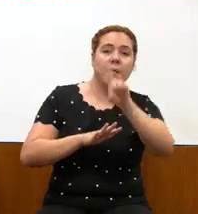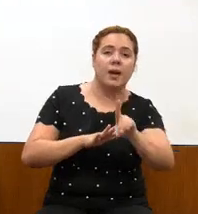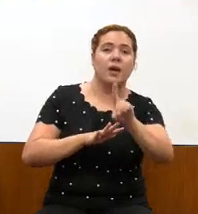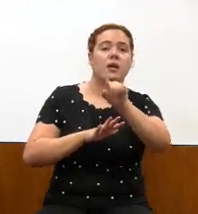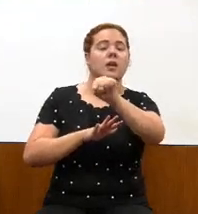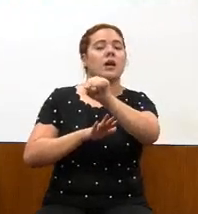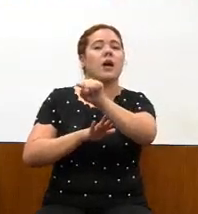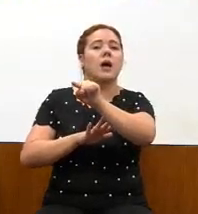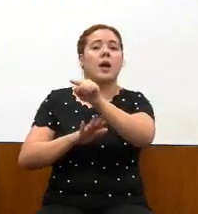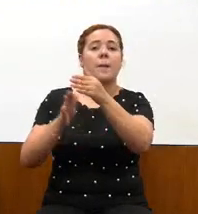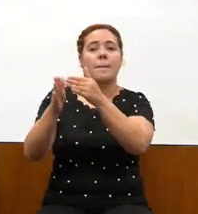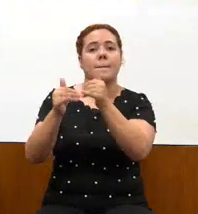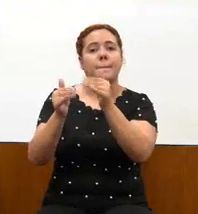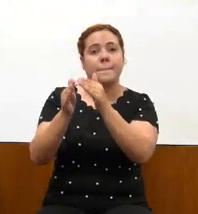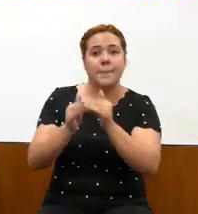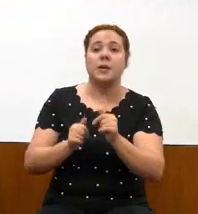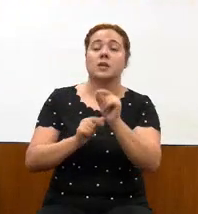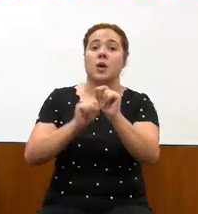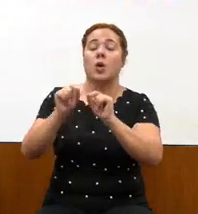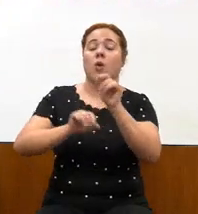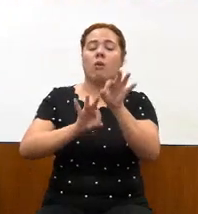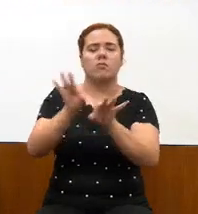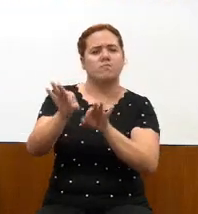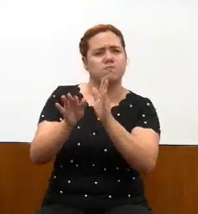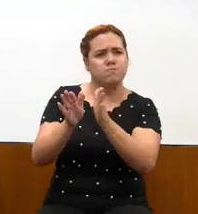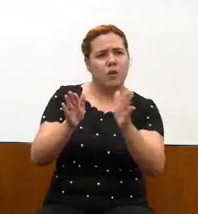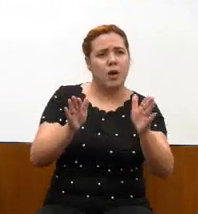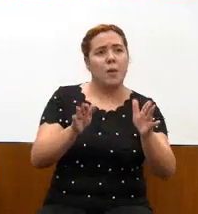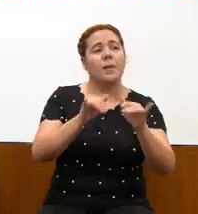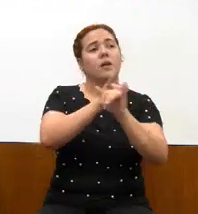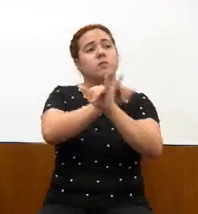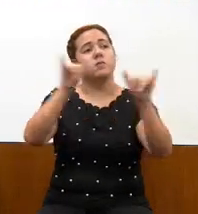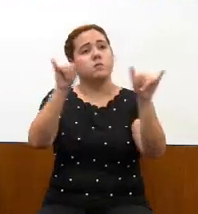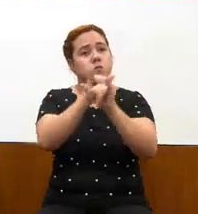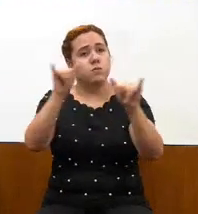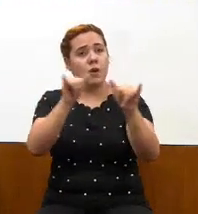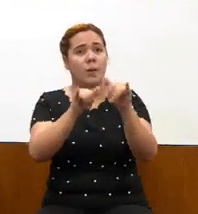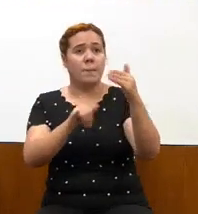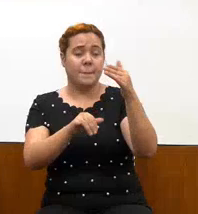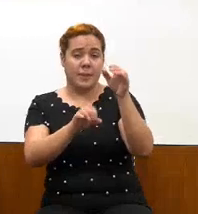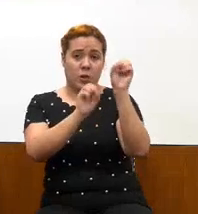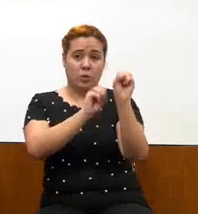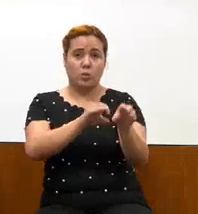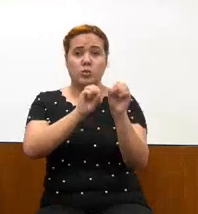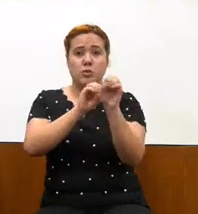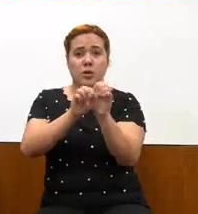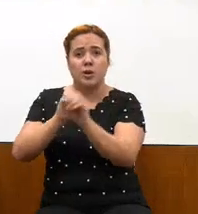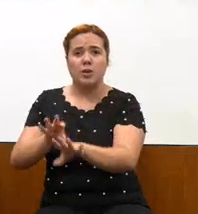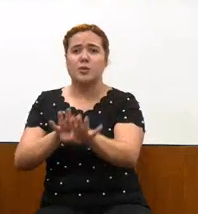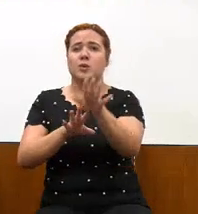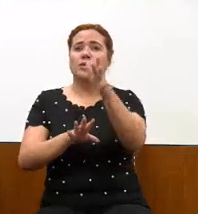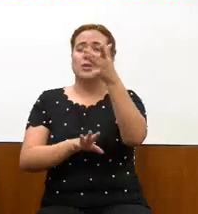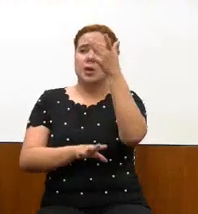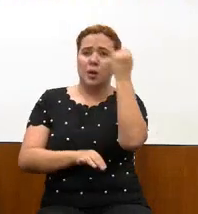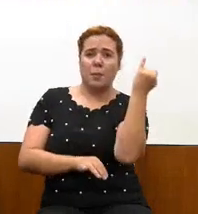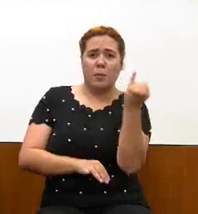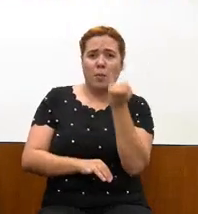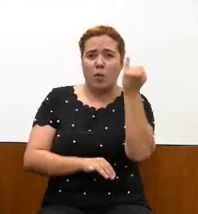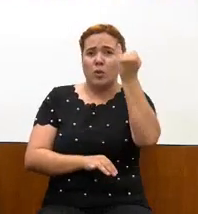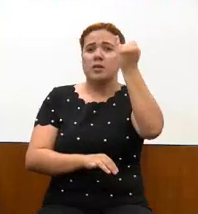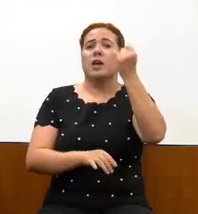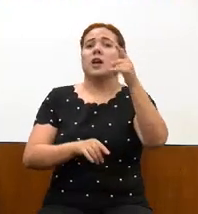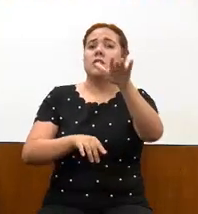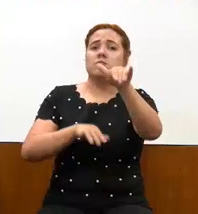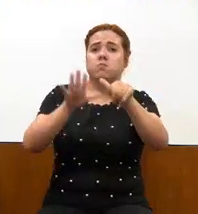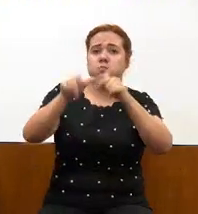Social, pedido de providências para realizar campanhas para conscientização sobre a importância de